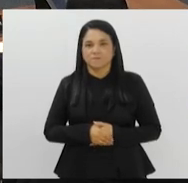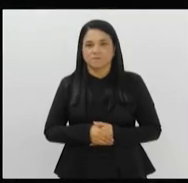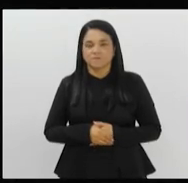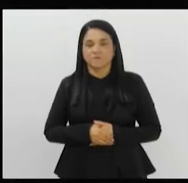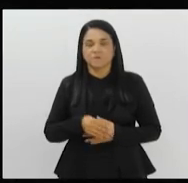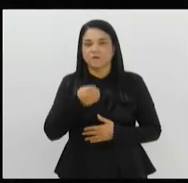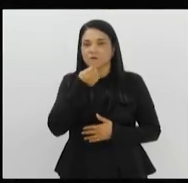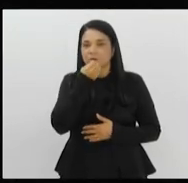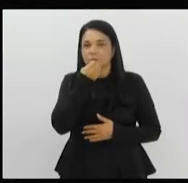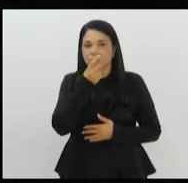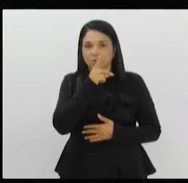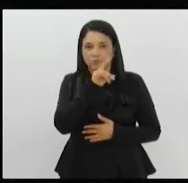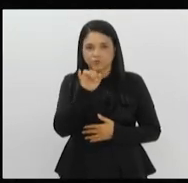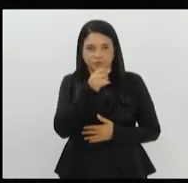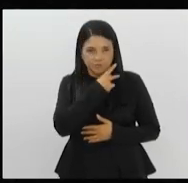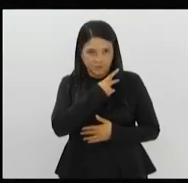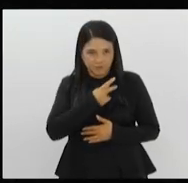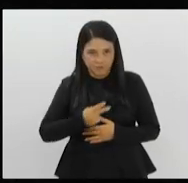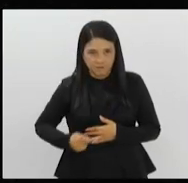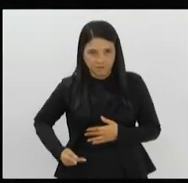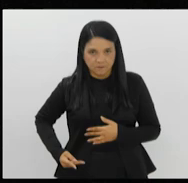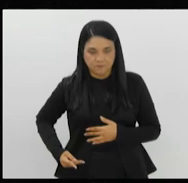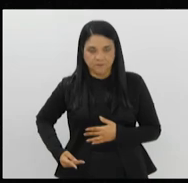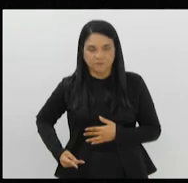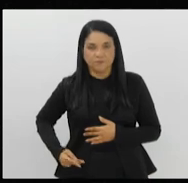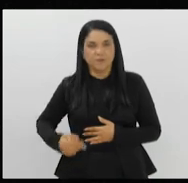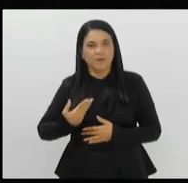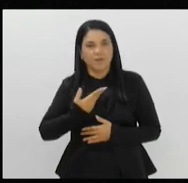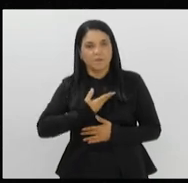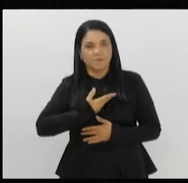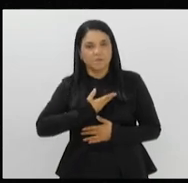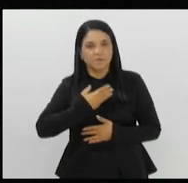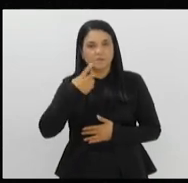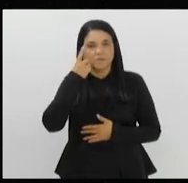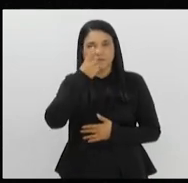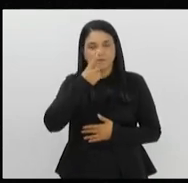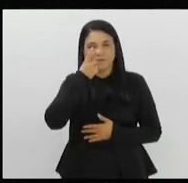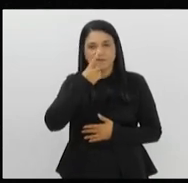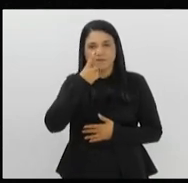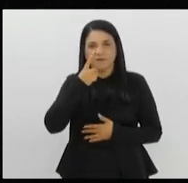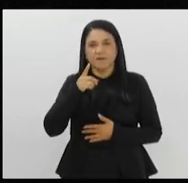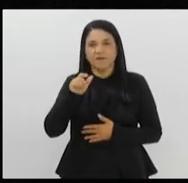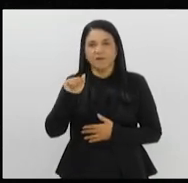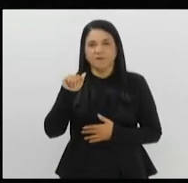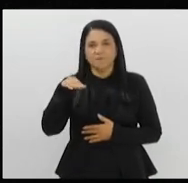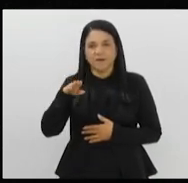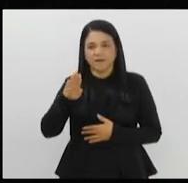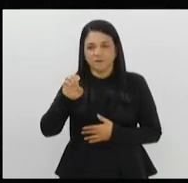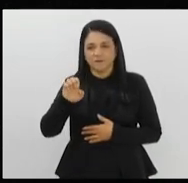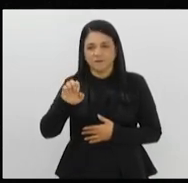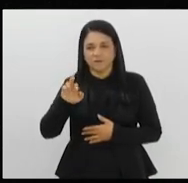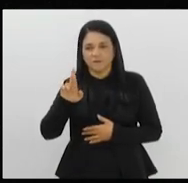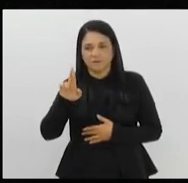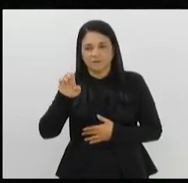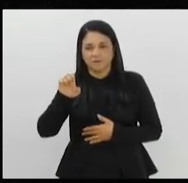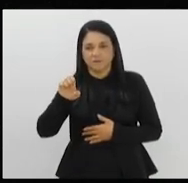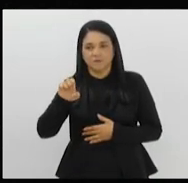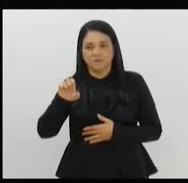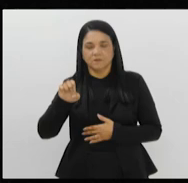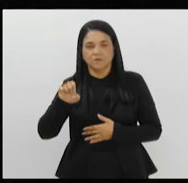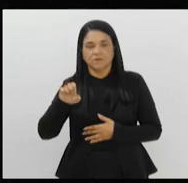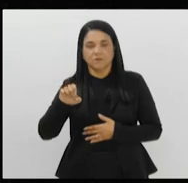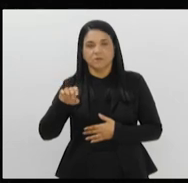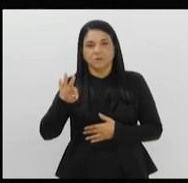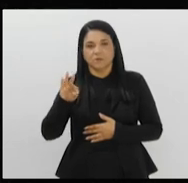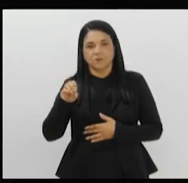Bom dia, nobre presidente, amigo e deputado Bruno Boareto. Bom dia a todos os deputados, bom dia a todos aqueles deputados também